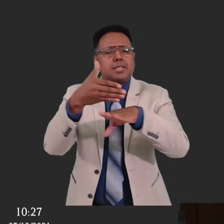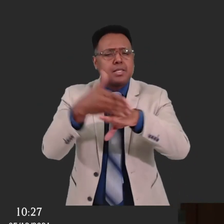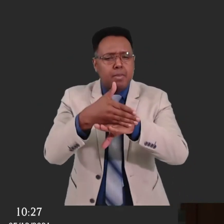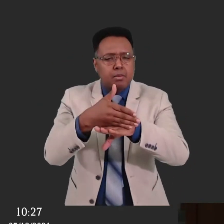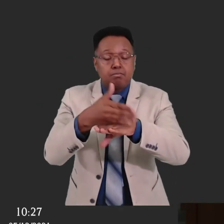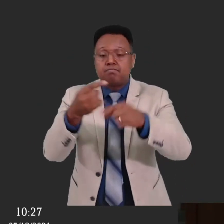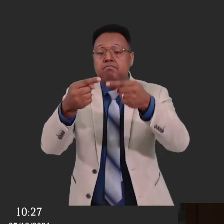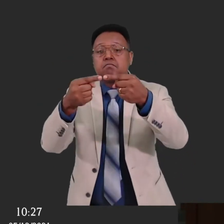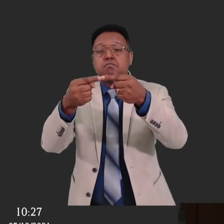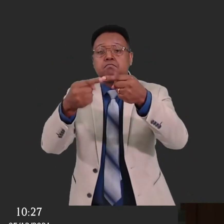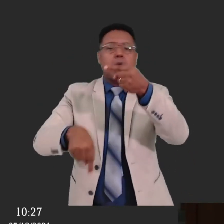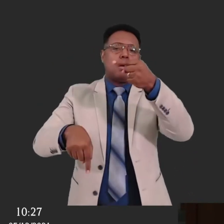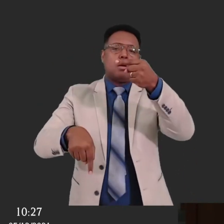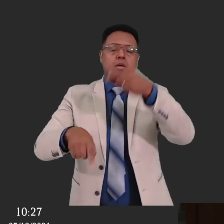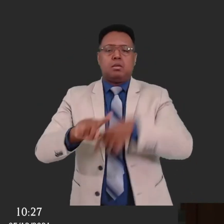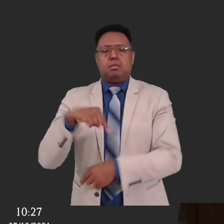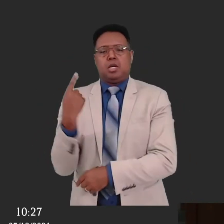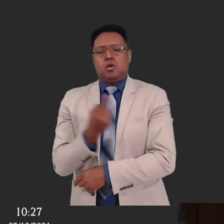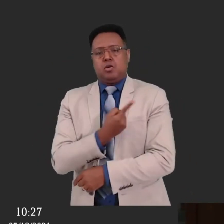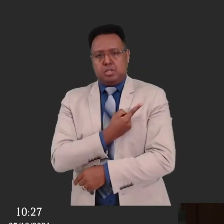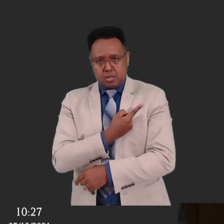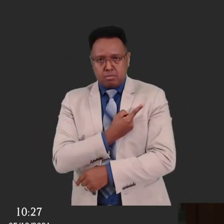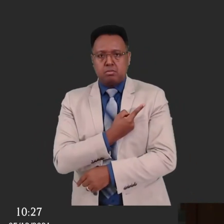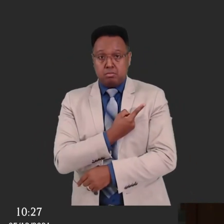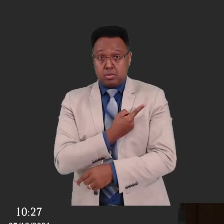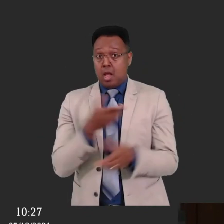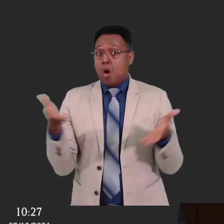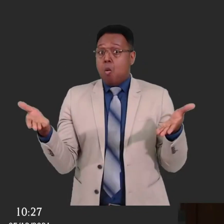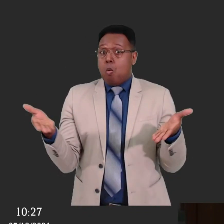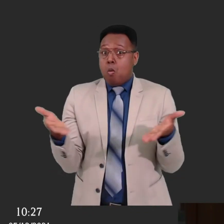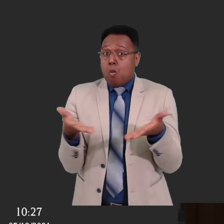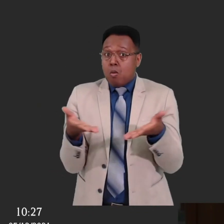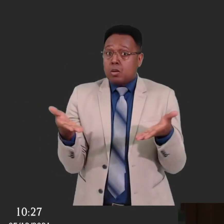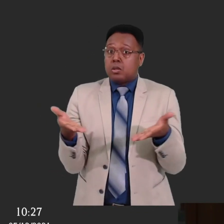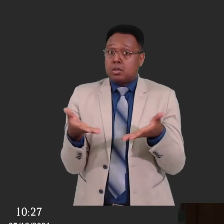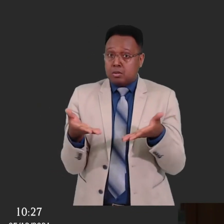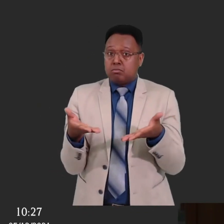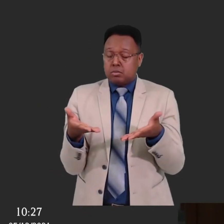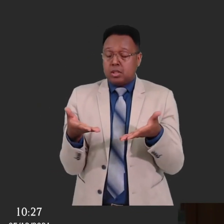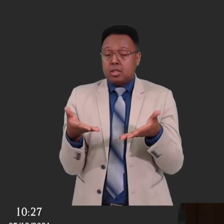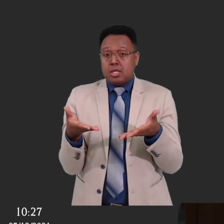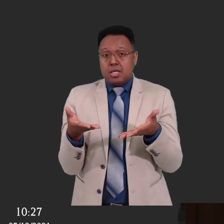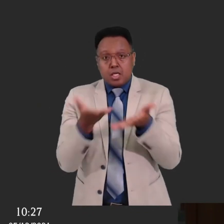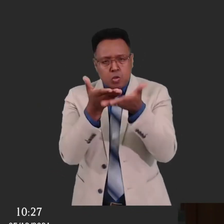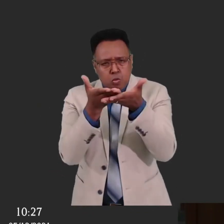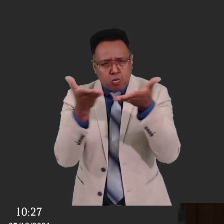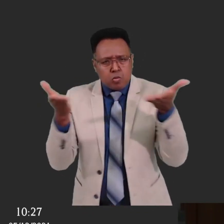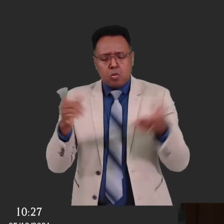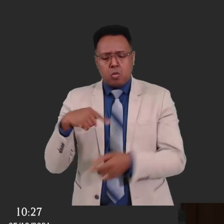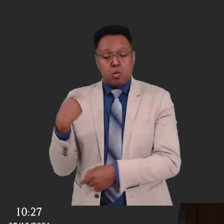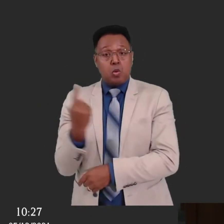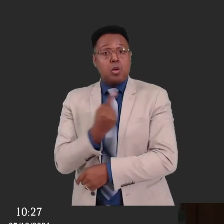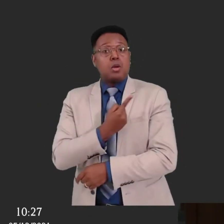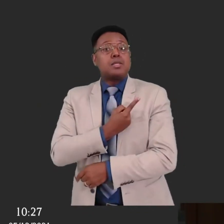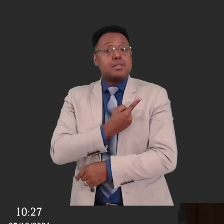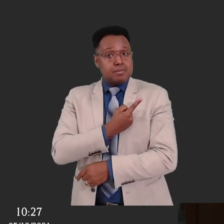Não é conveniente para nós, irmãos. E, normalmente, agora que estão sendo instruídos, ou lembrados, instruídos